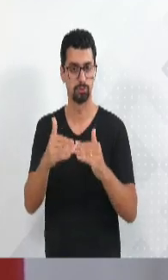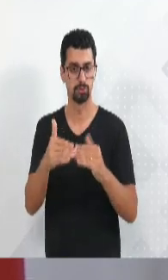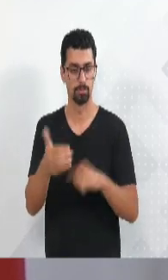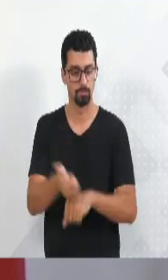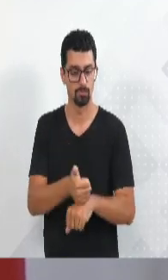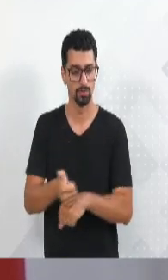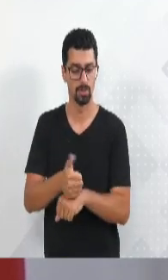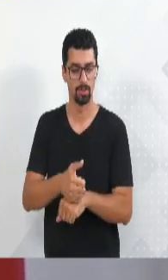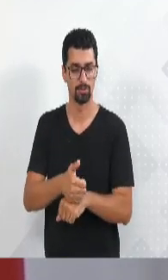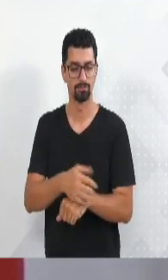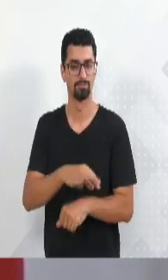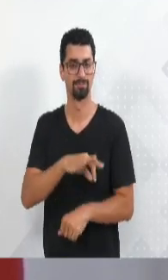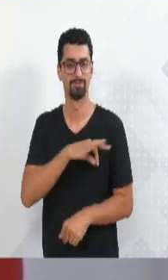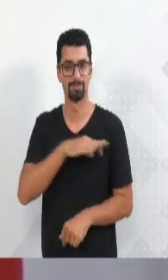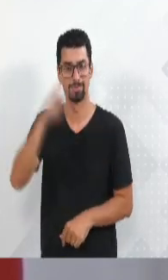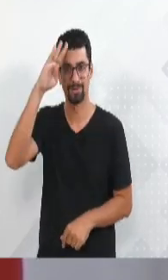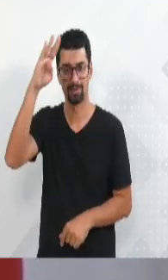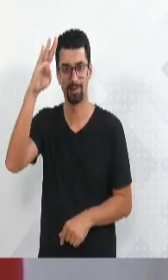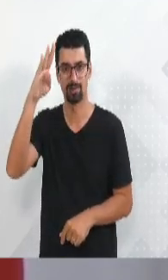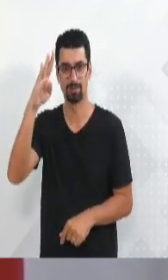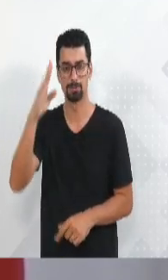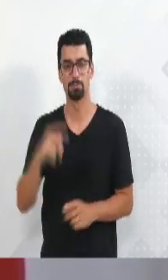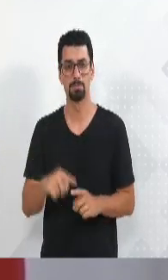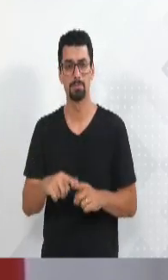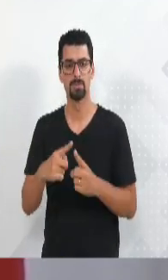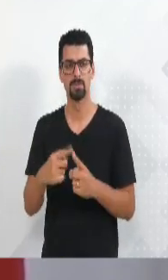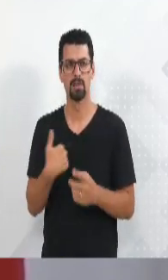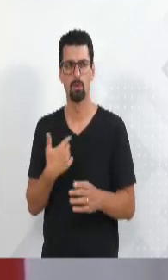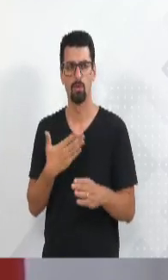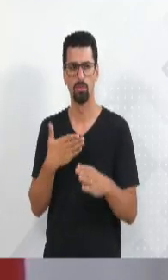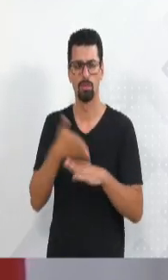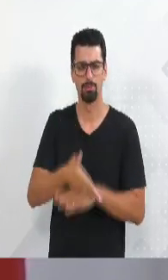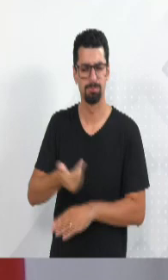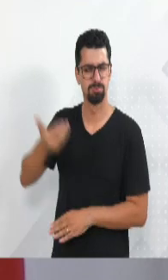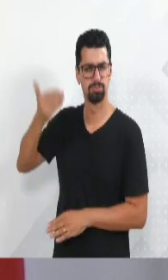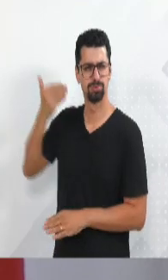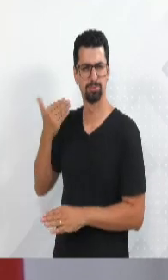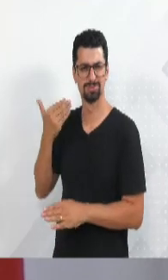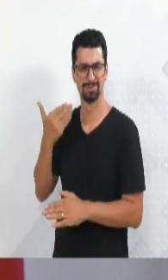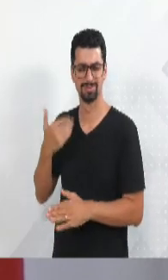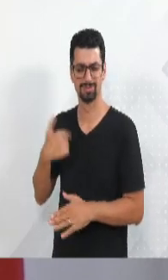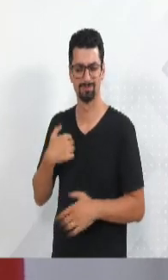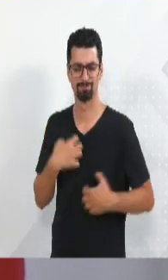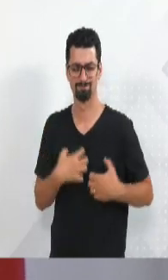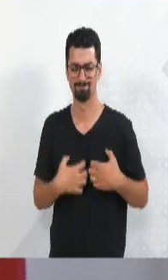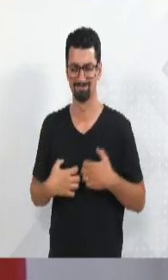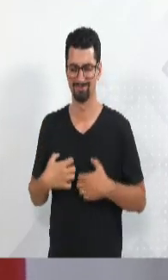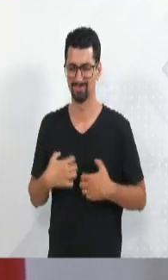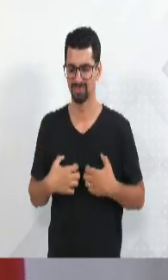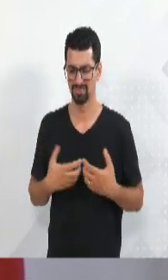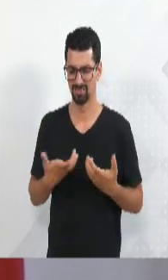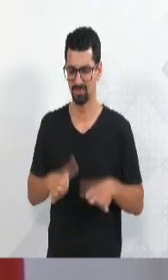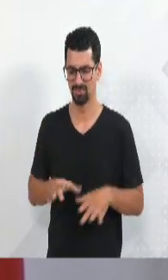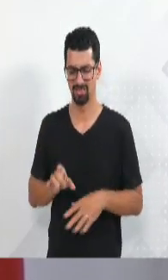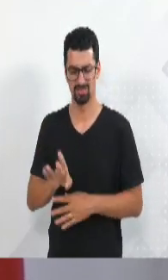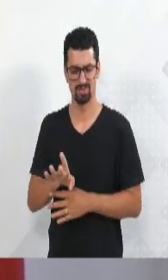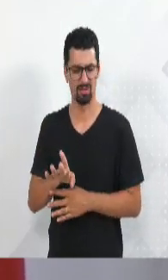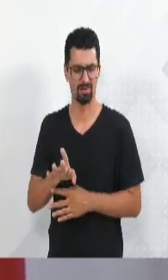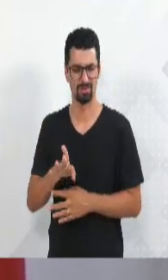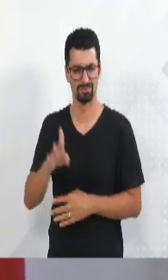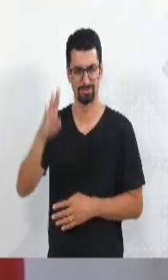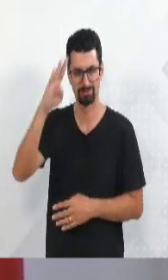e quando eu entrei havia uma inquietude muito grande dentro de mim não queria ser só soldado